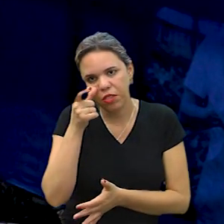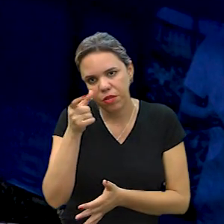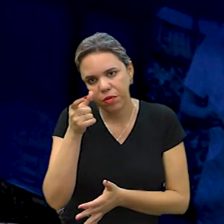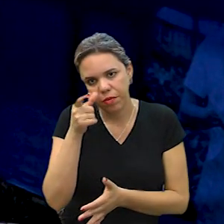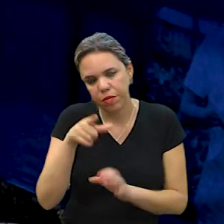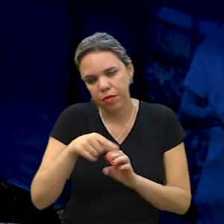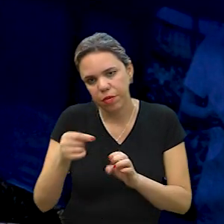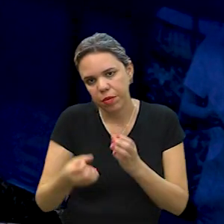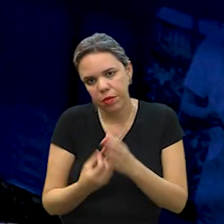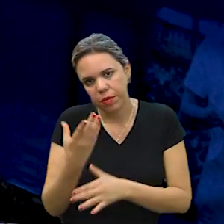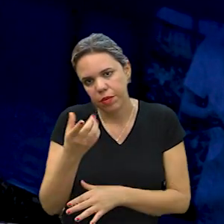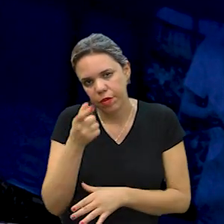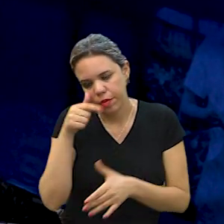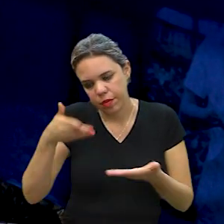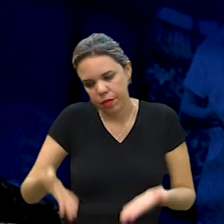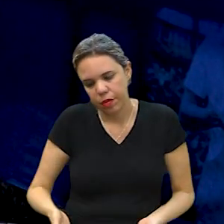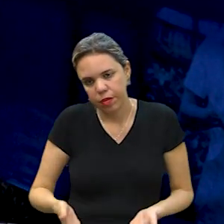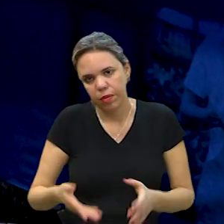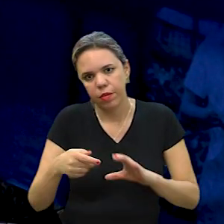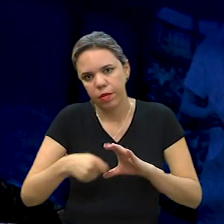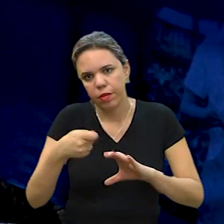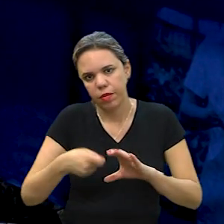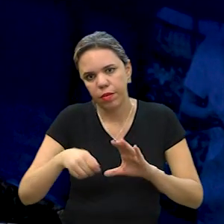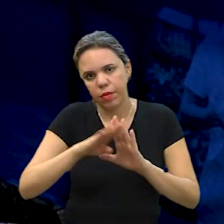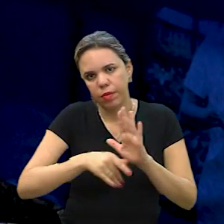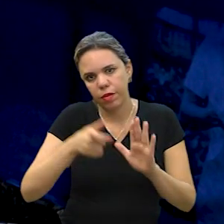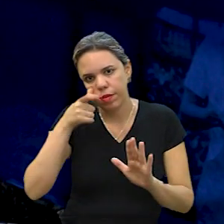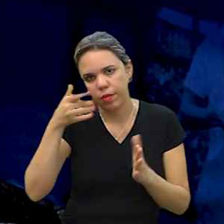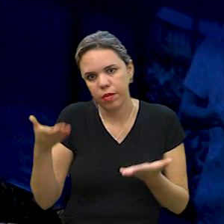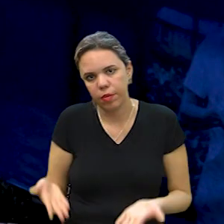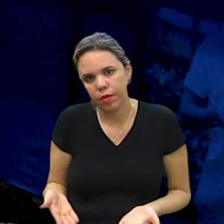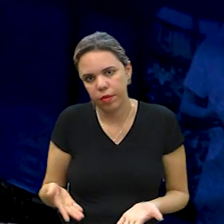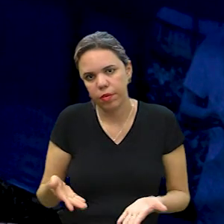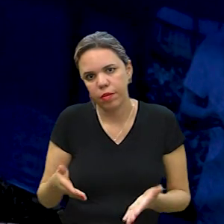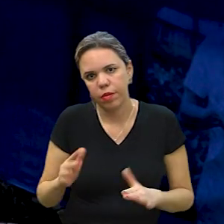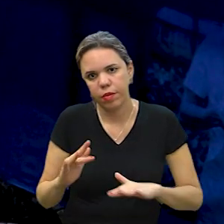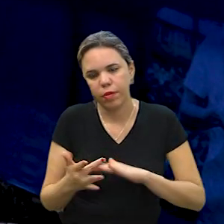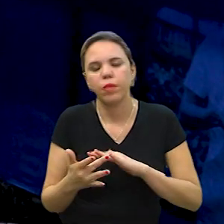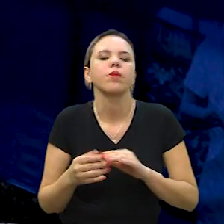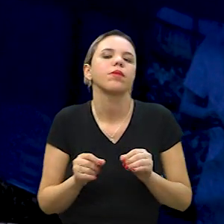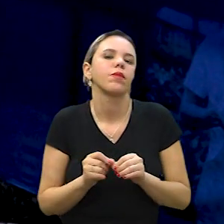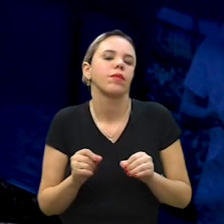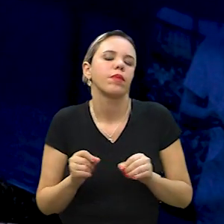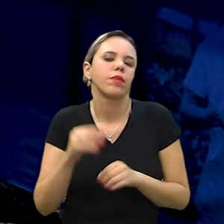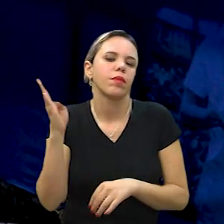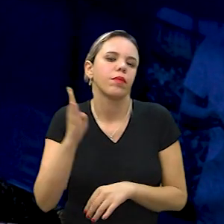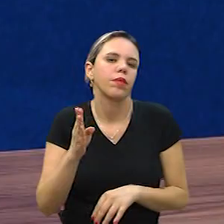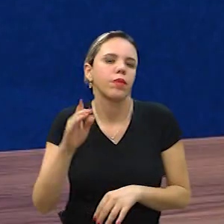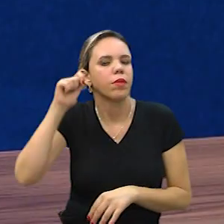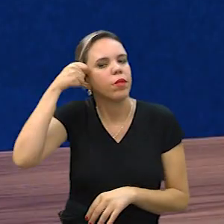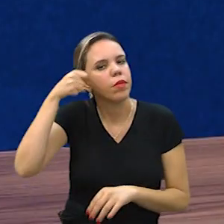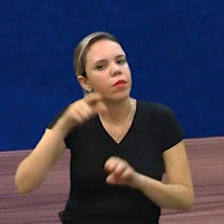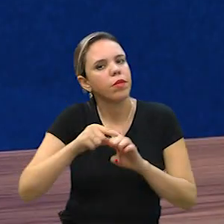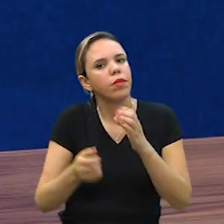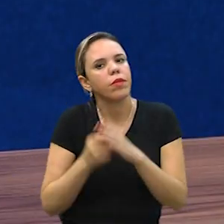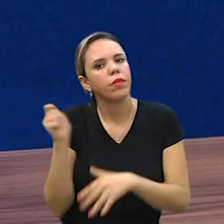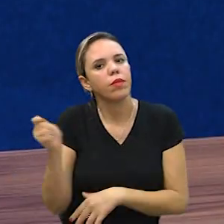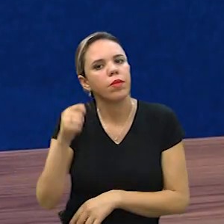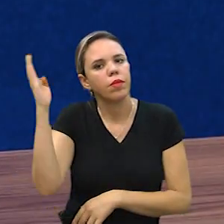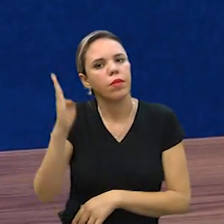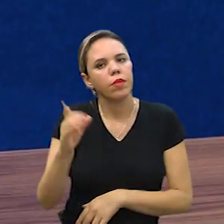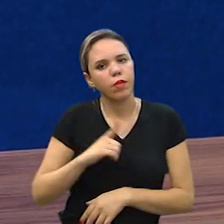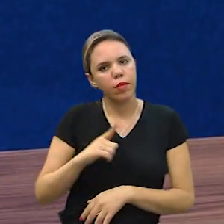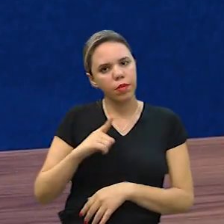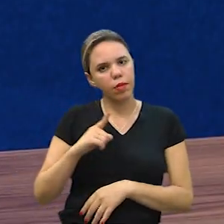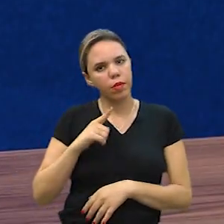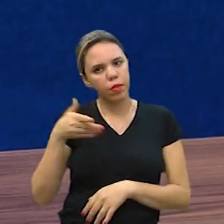o Ser Empreendedor, para quem está aqui na gravação do programa. Rede Brasil Afroempreendedor, uma associação nacional